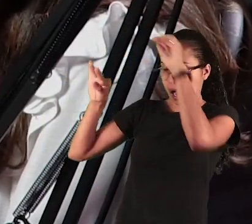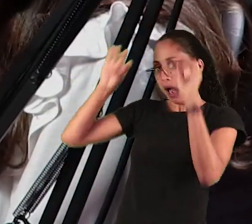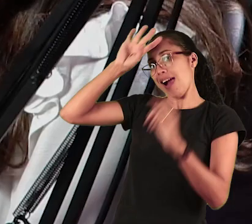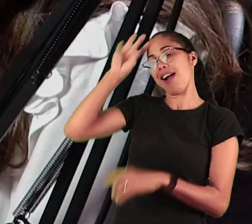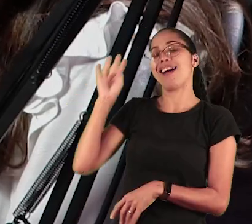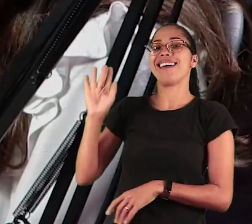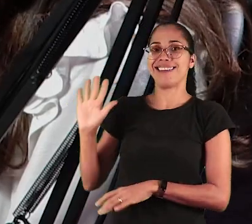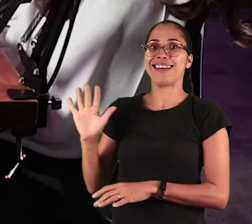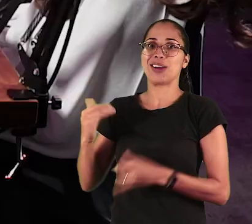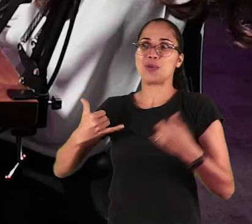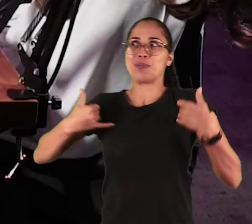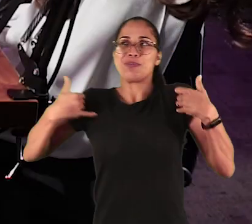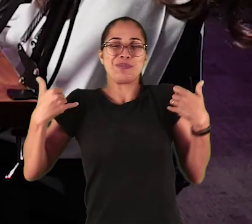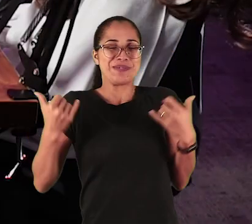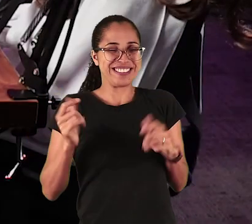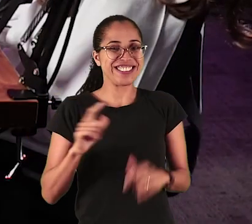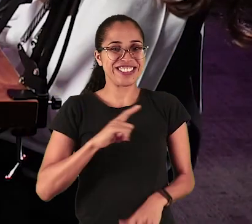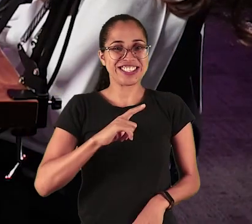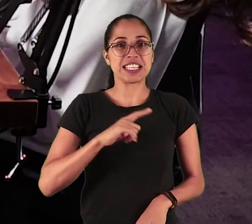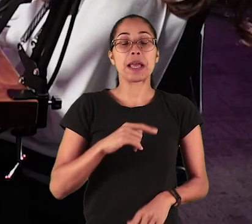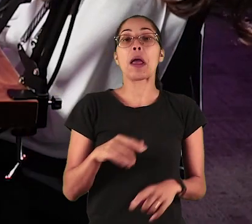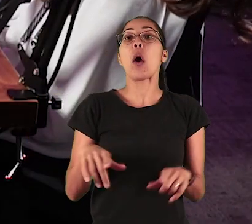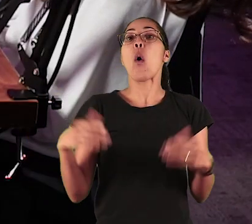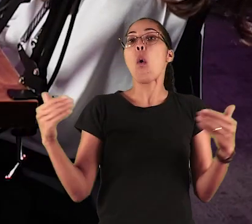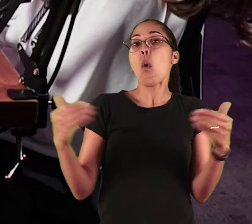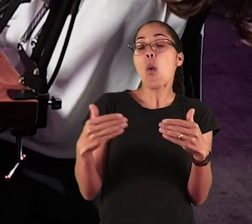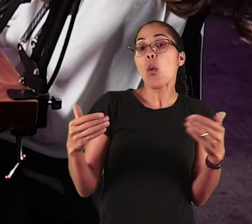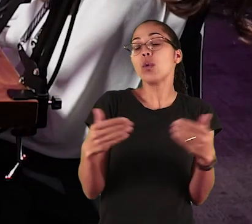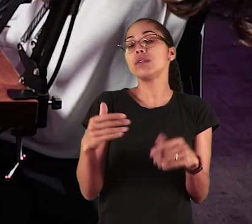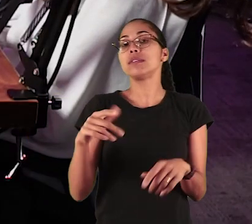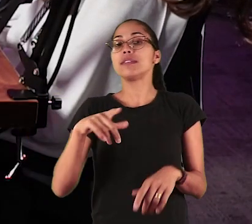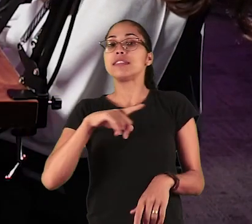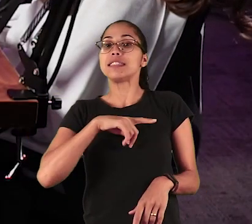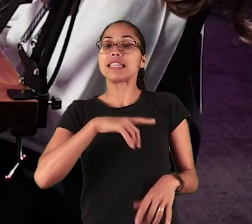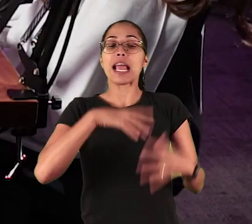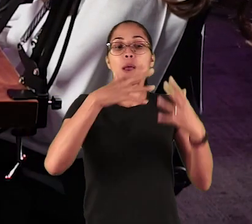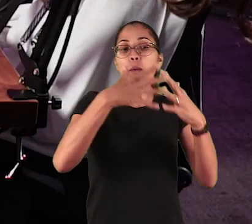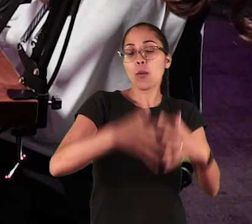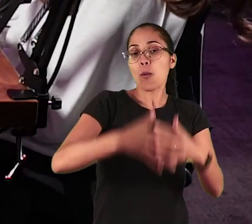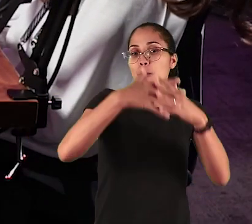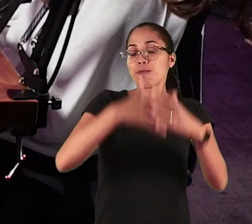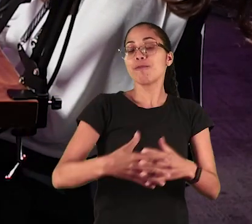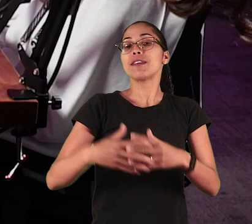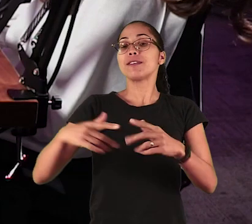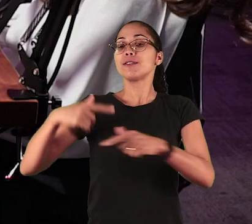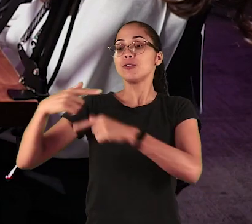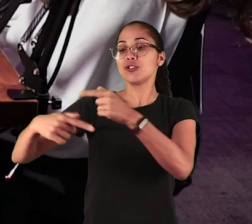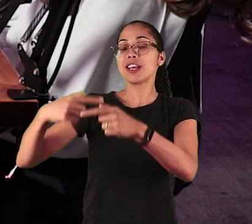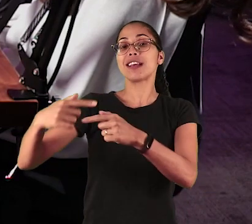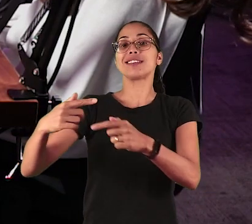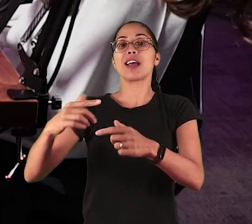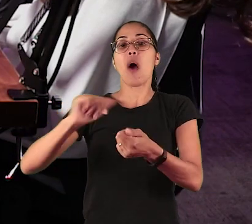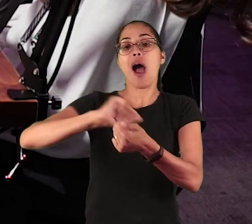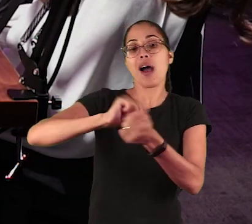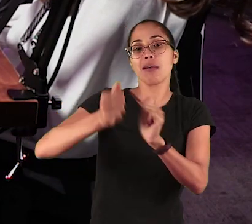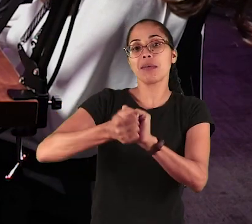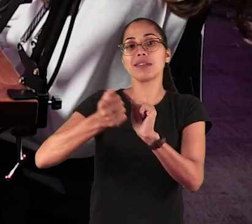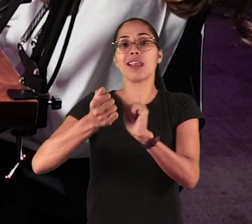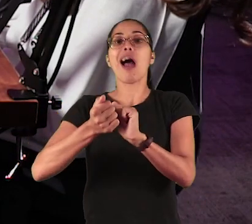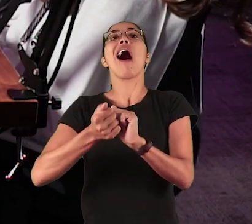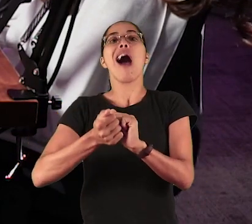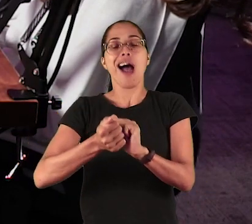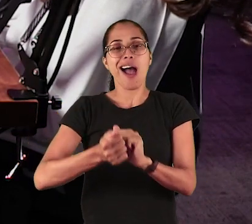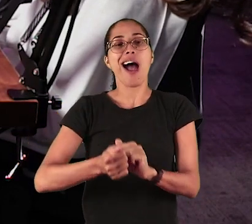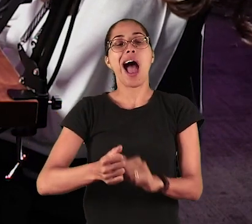existe agora até um conflito geracional de adaptar a essa nova realidade e pensamento